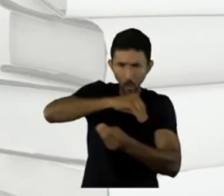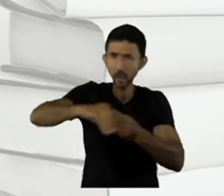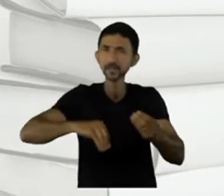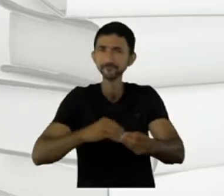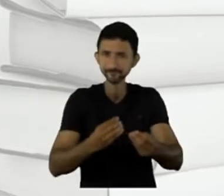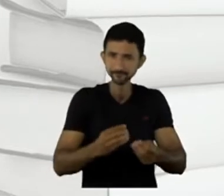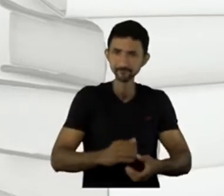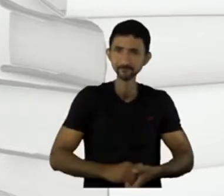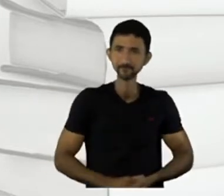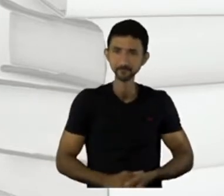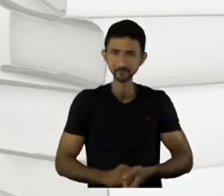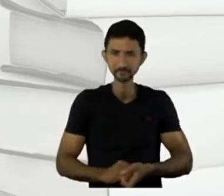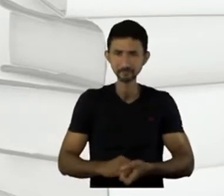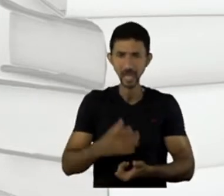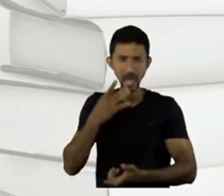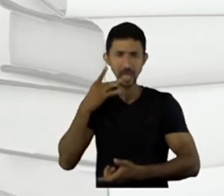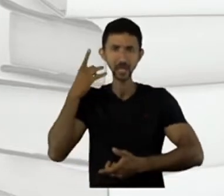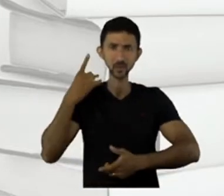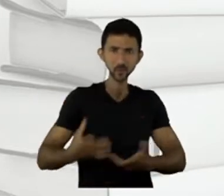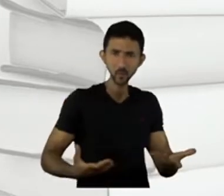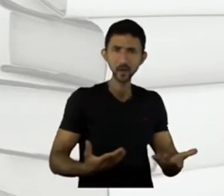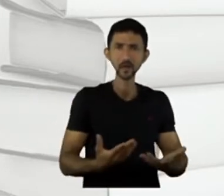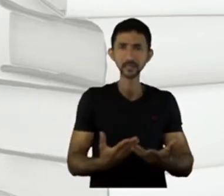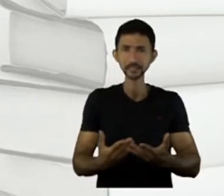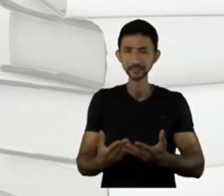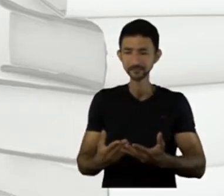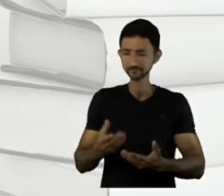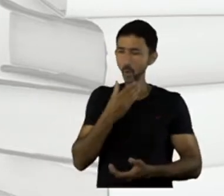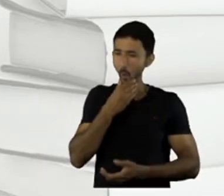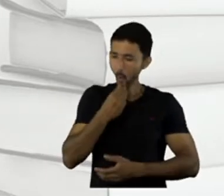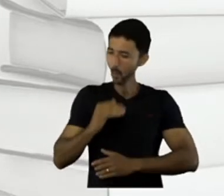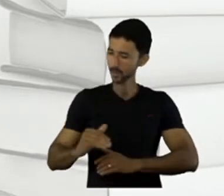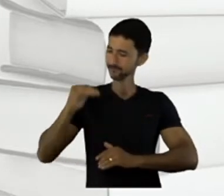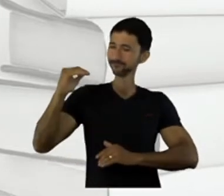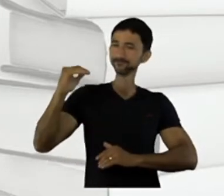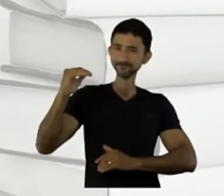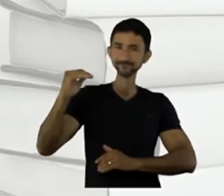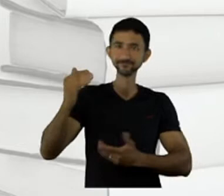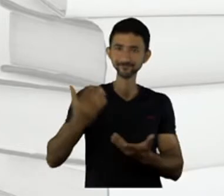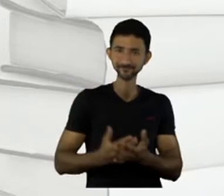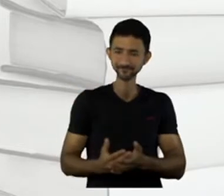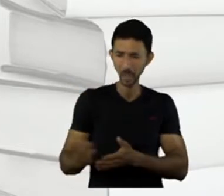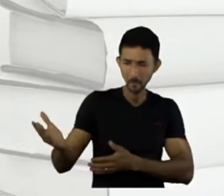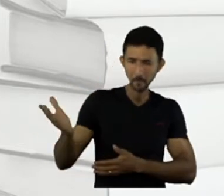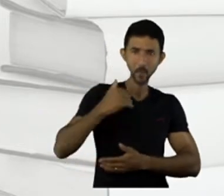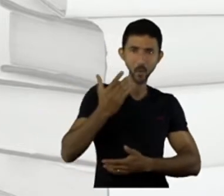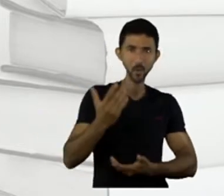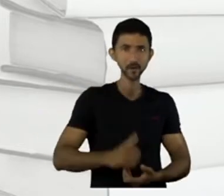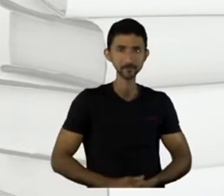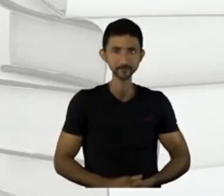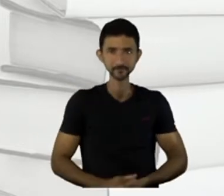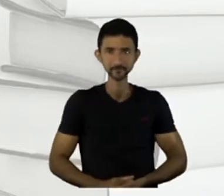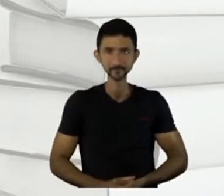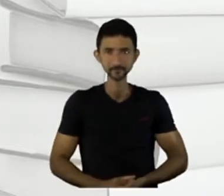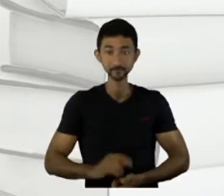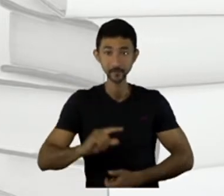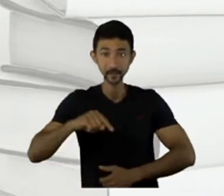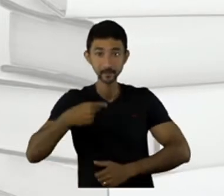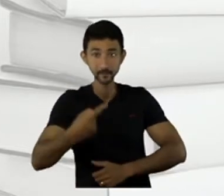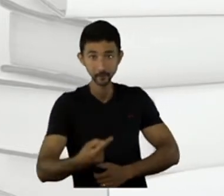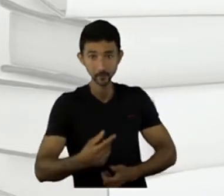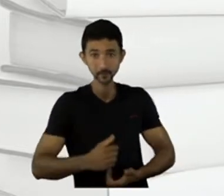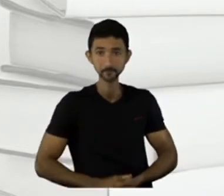bagunça. Té doida, é? Tá um rapazinho. Bora embora.